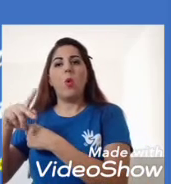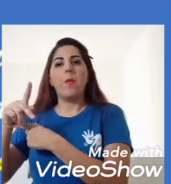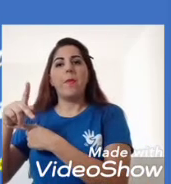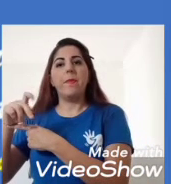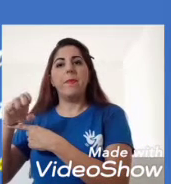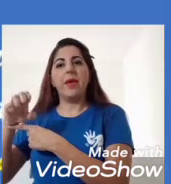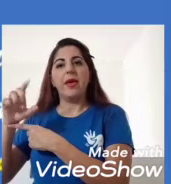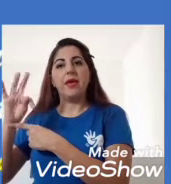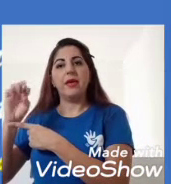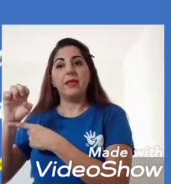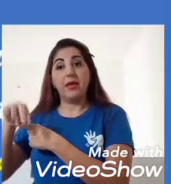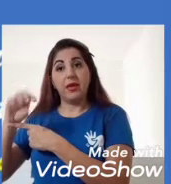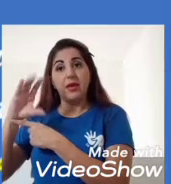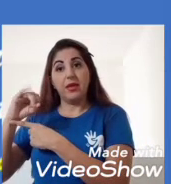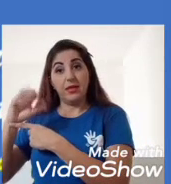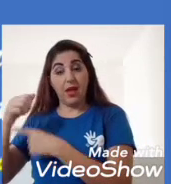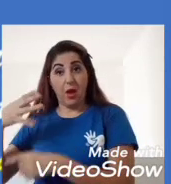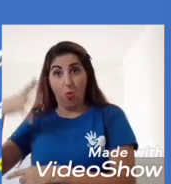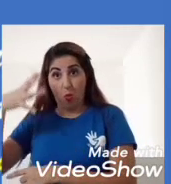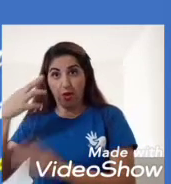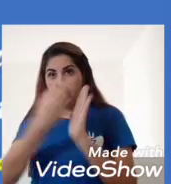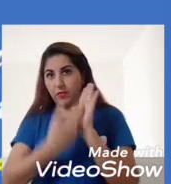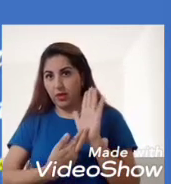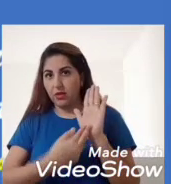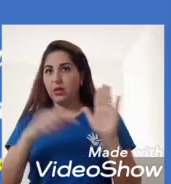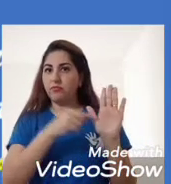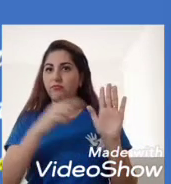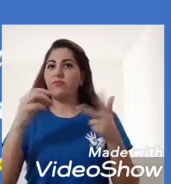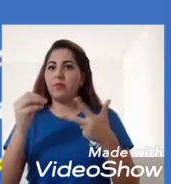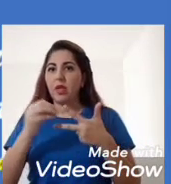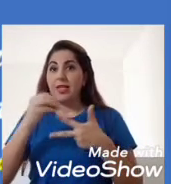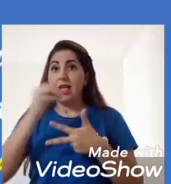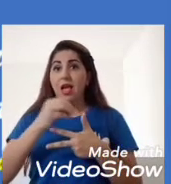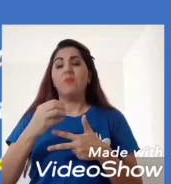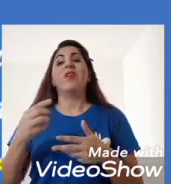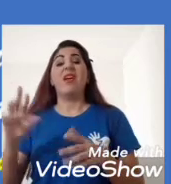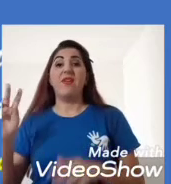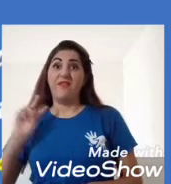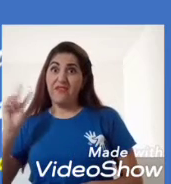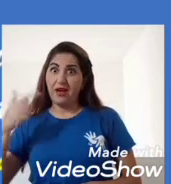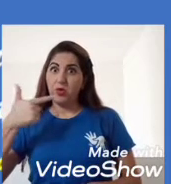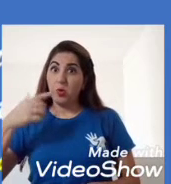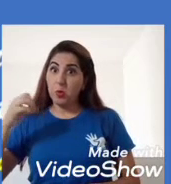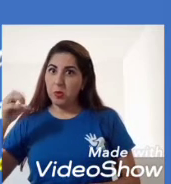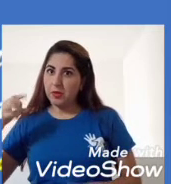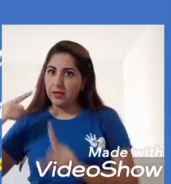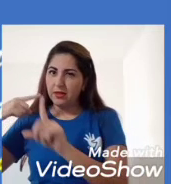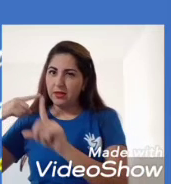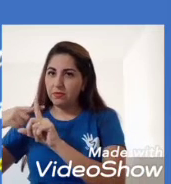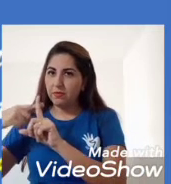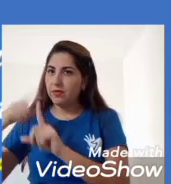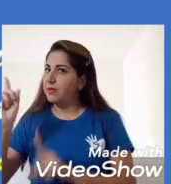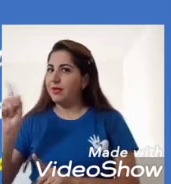Enem. Lembre-se de que cada competência vale 200 pontos, gente. E aí 200 pontos você não vai ter